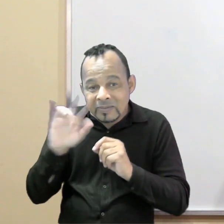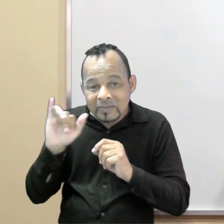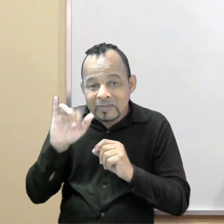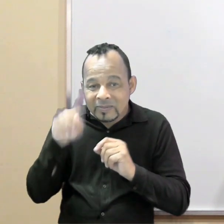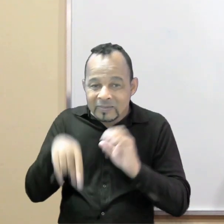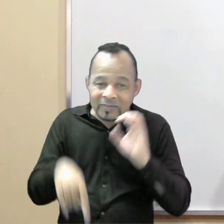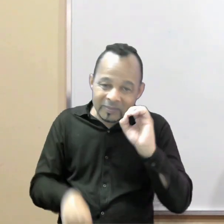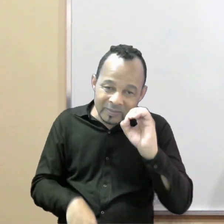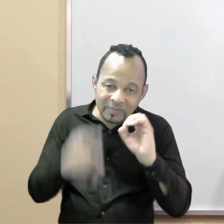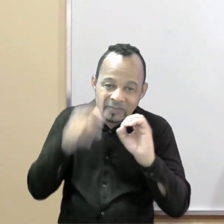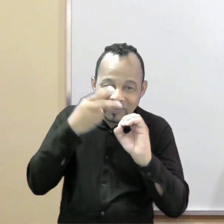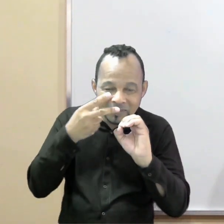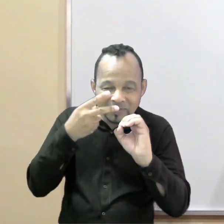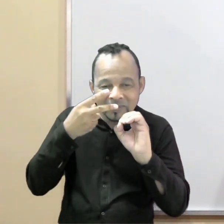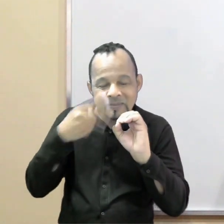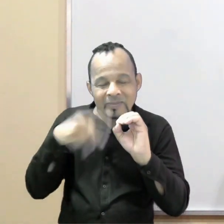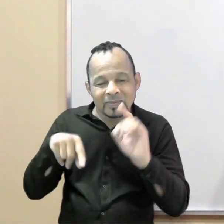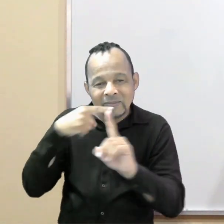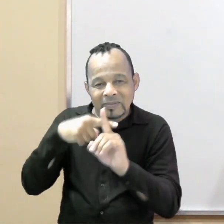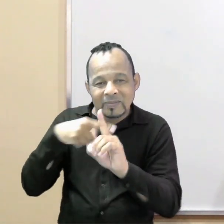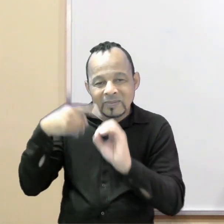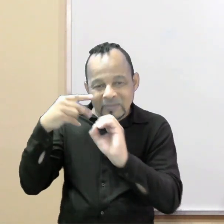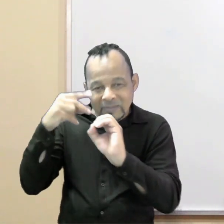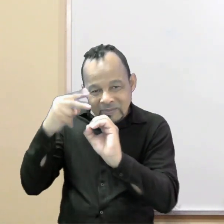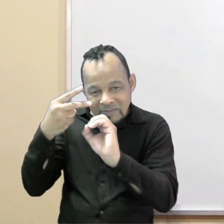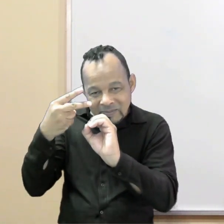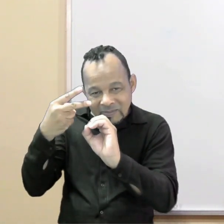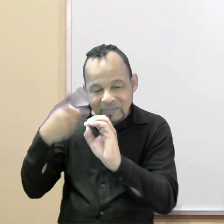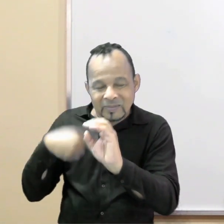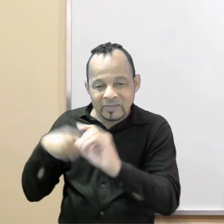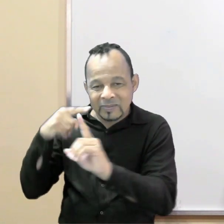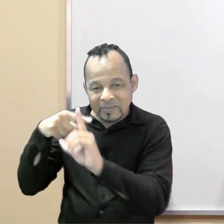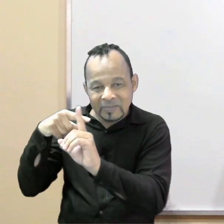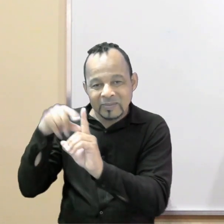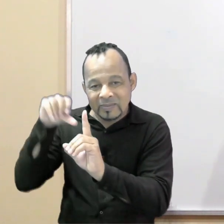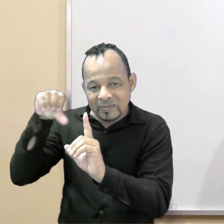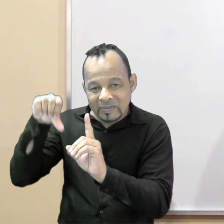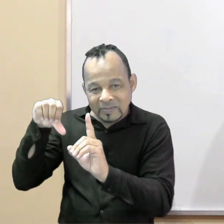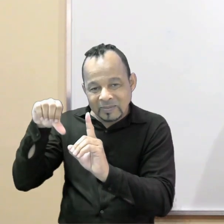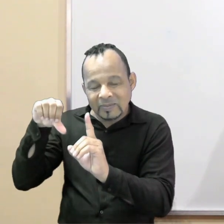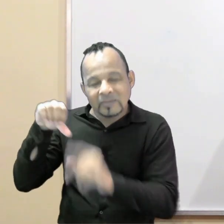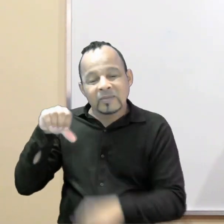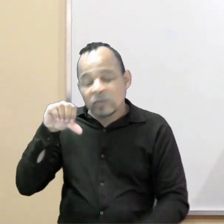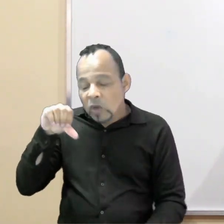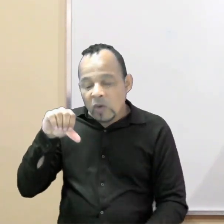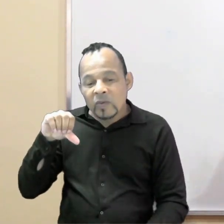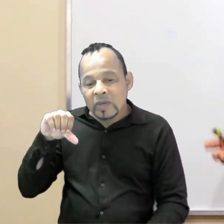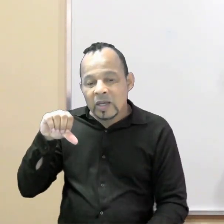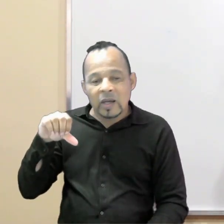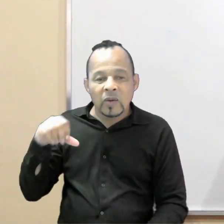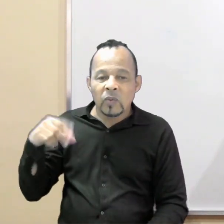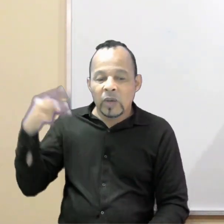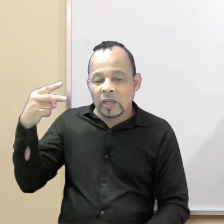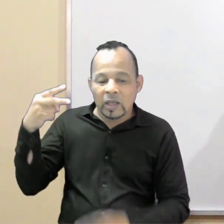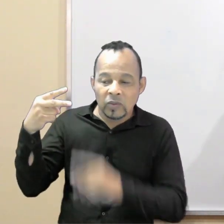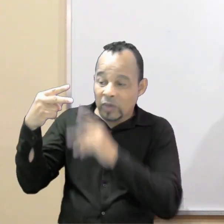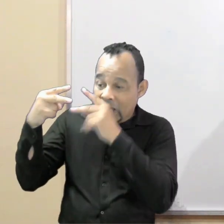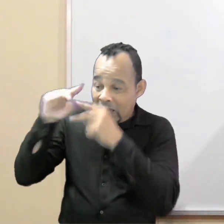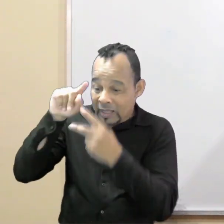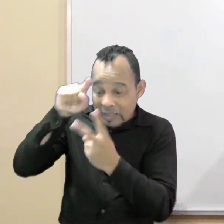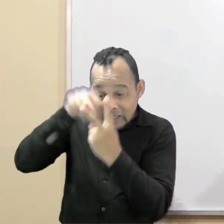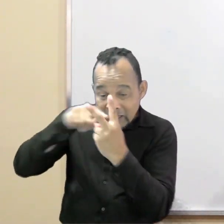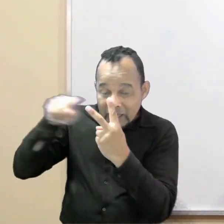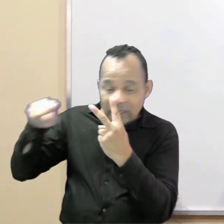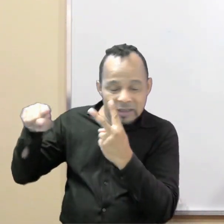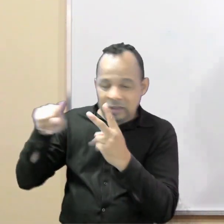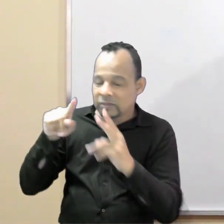desse vetor será 0 ao quadrado mais 0 ao quadrado mais 9 ao quadrado dentro da raiz, raiz de 9 ao quadrado dá 9, vou fazer